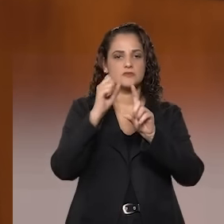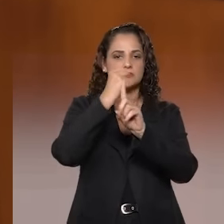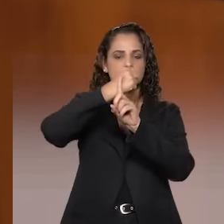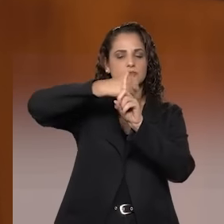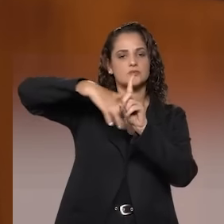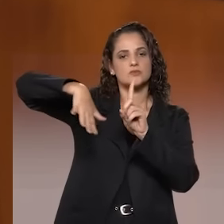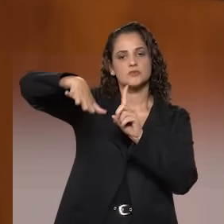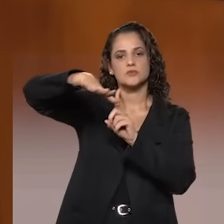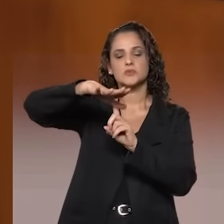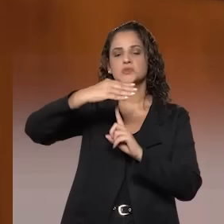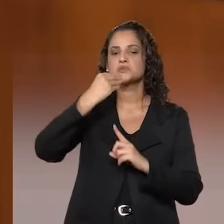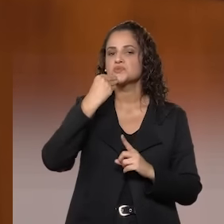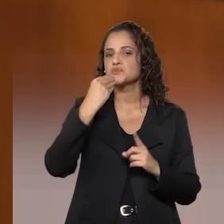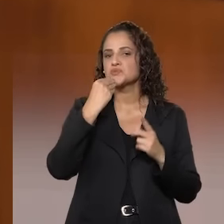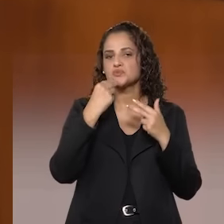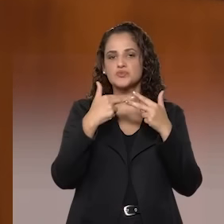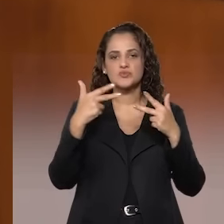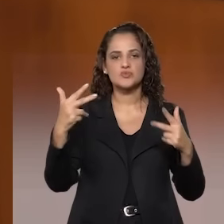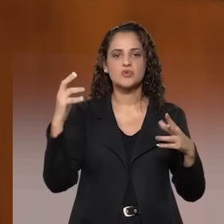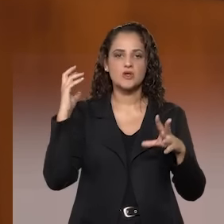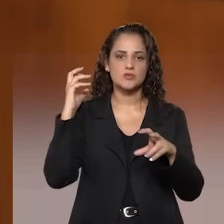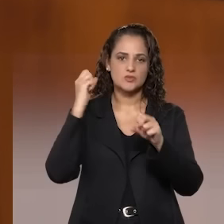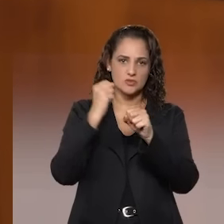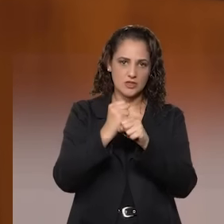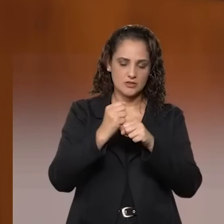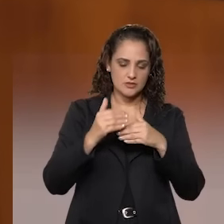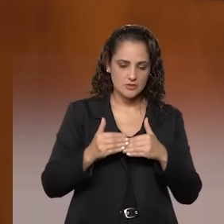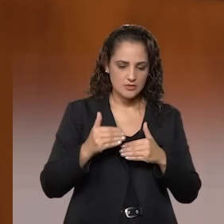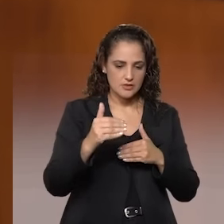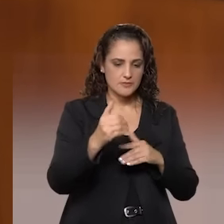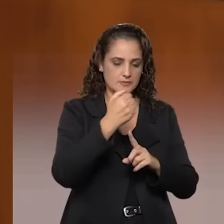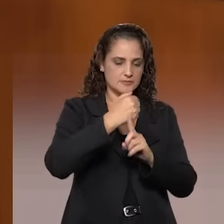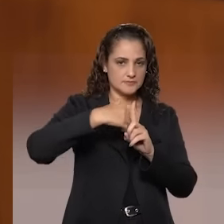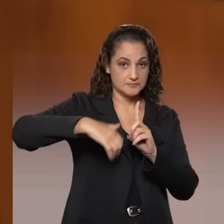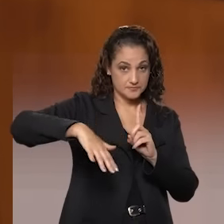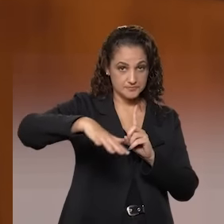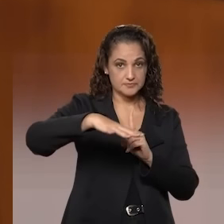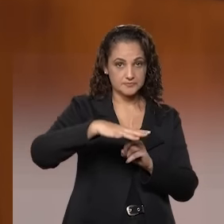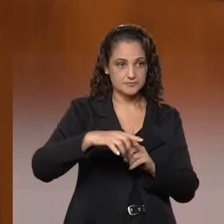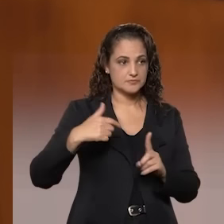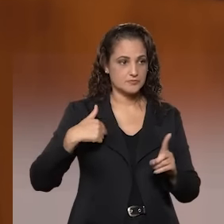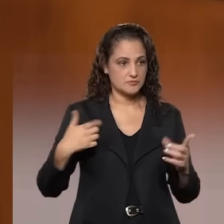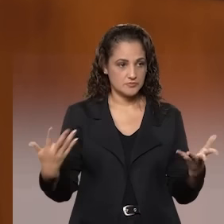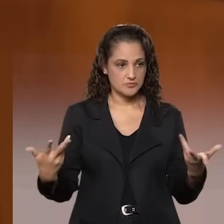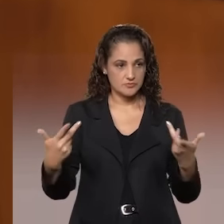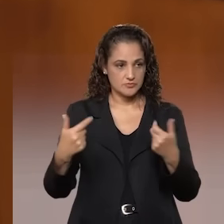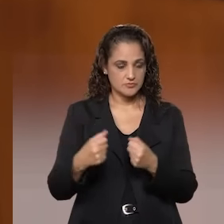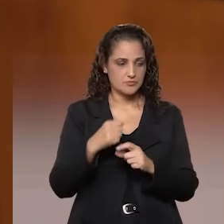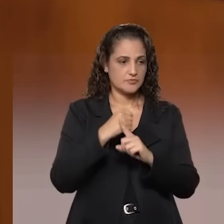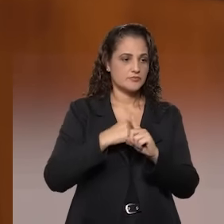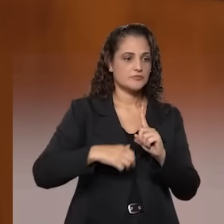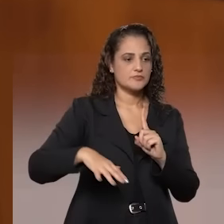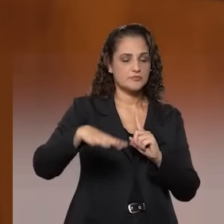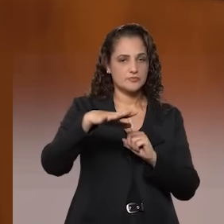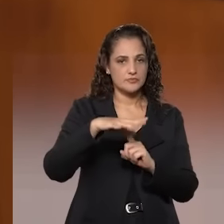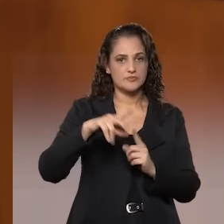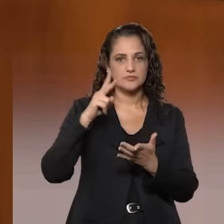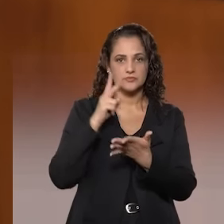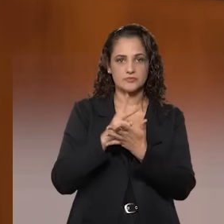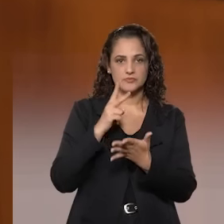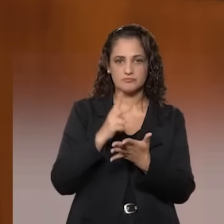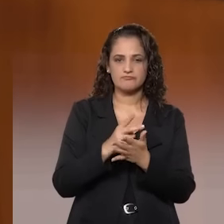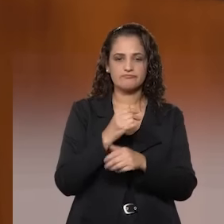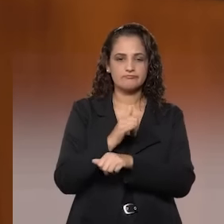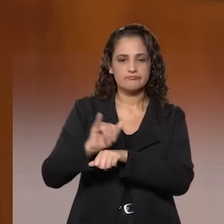Social a minha abordagem do Social sempre foi uma abordagem estratégica e também ao longo